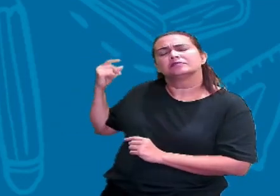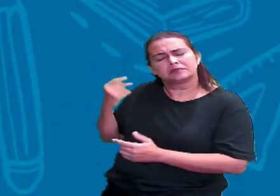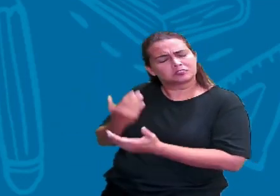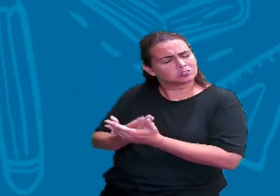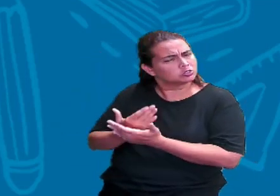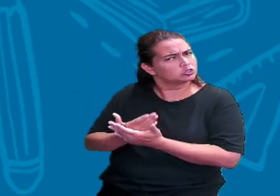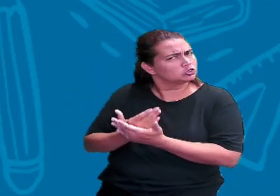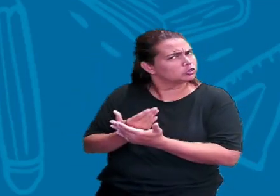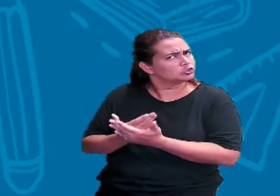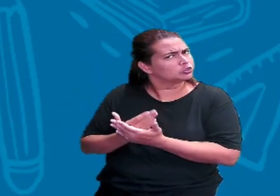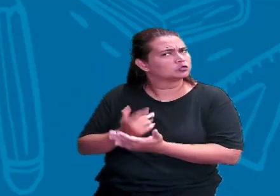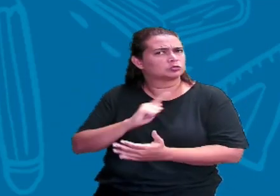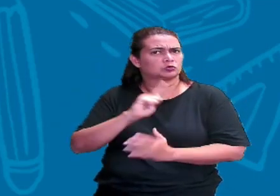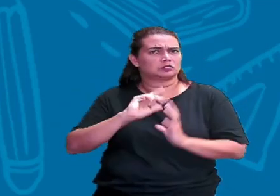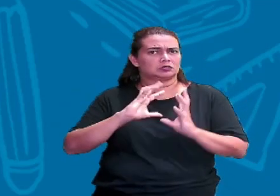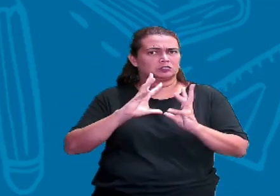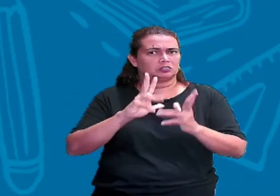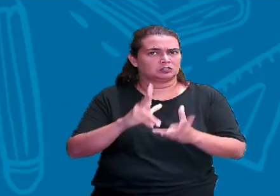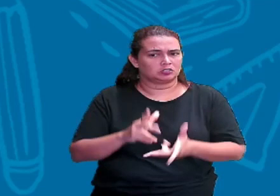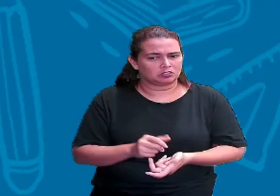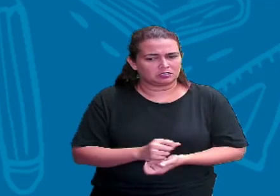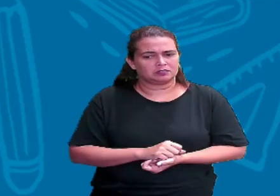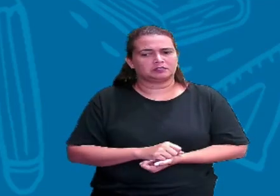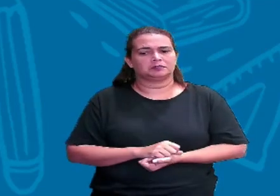estudando geografia?